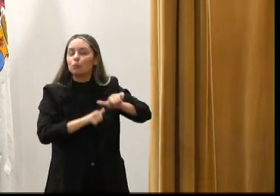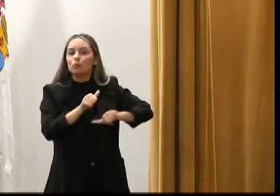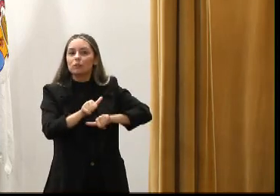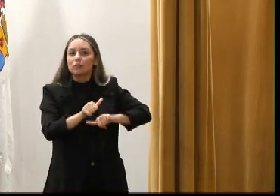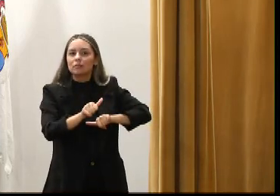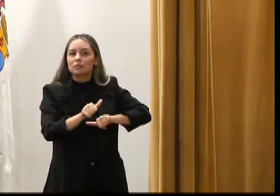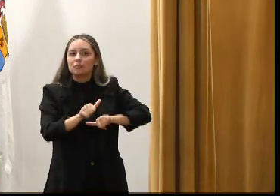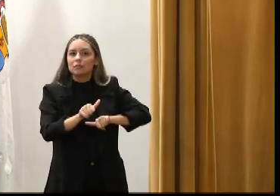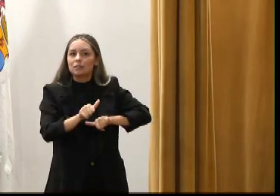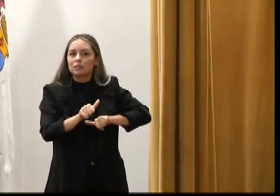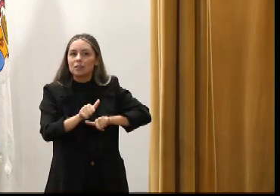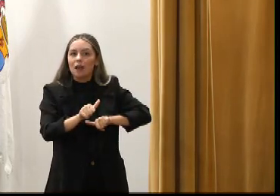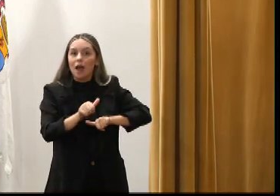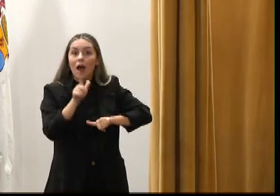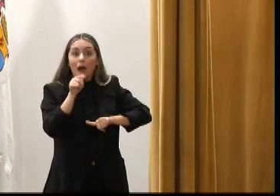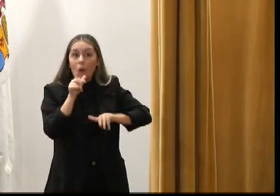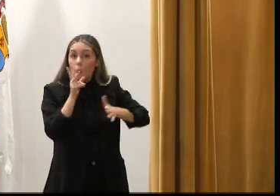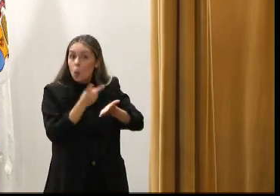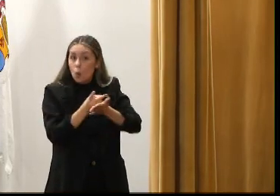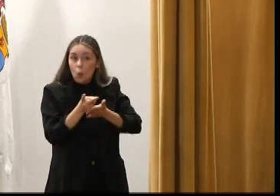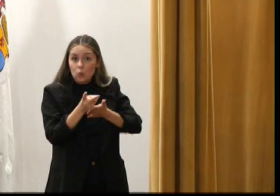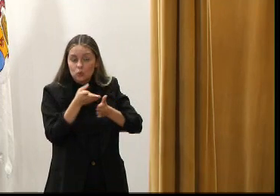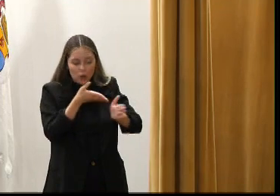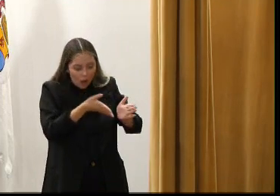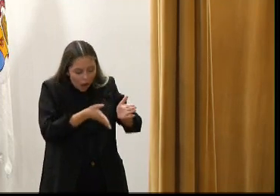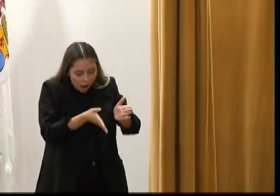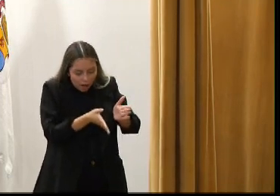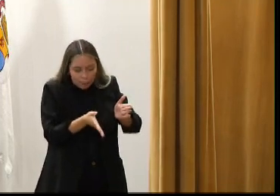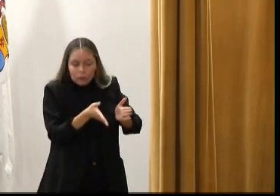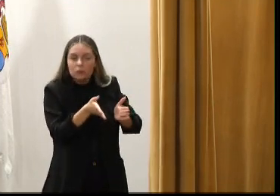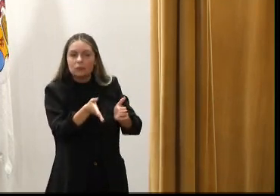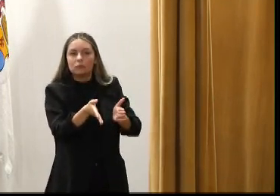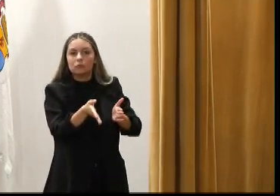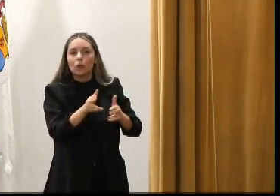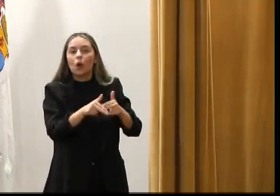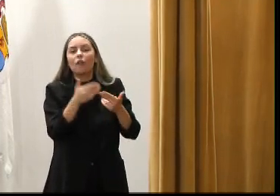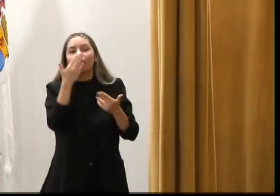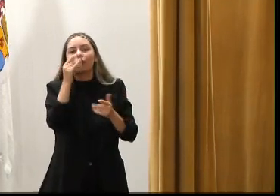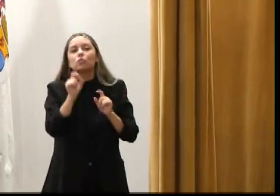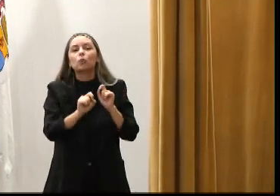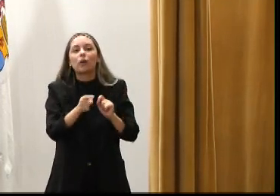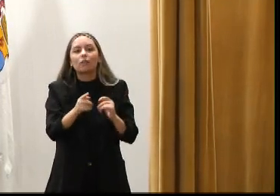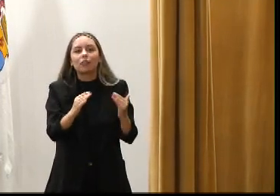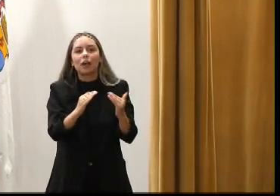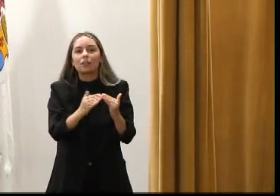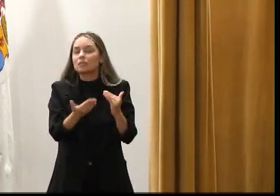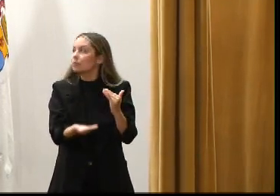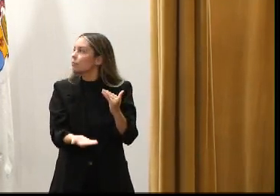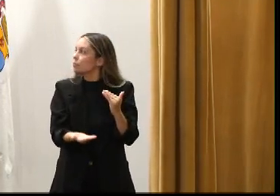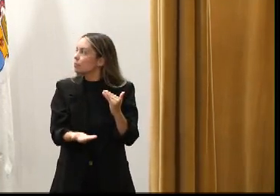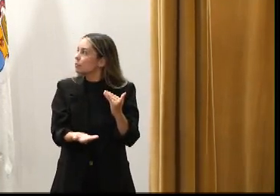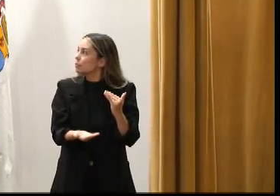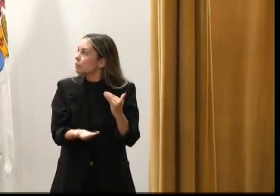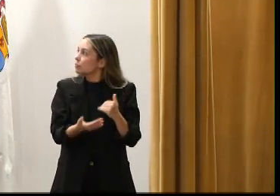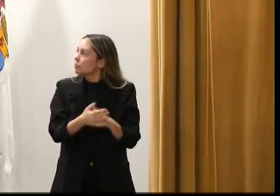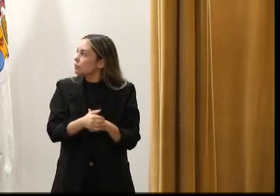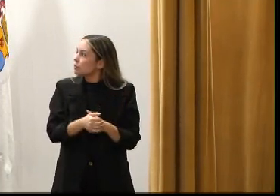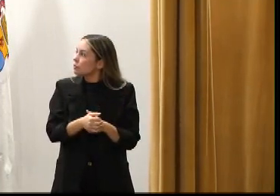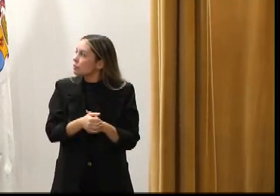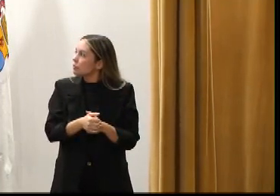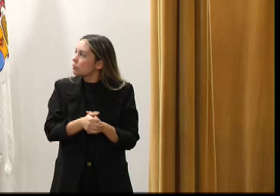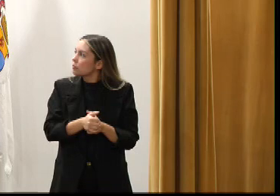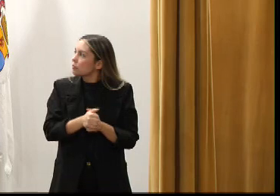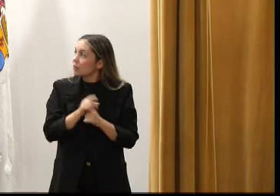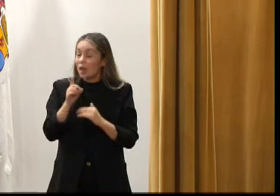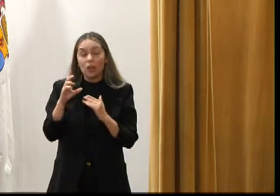o leito de uma cascata. A água vai continuar escorrendo por ali e olha o que tem na frente, uma casa. Tá? E aqui está a moradora.